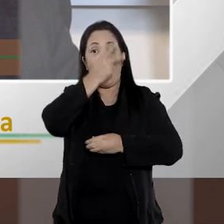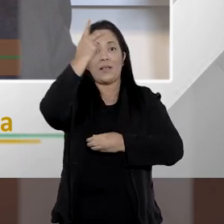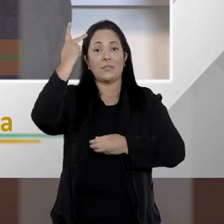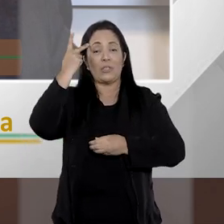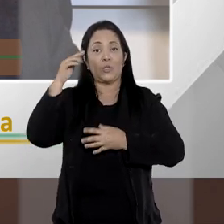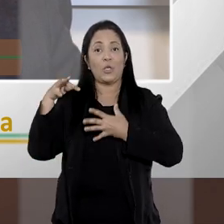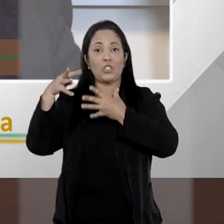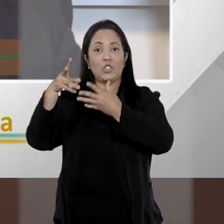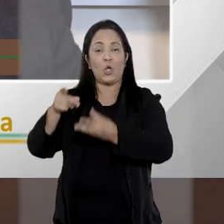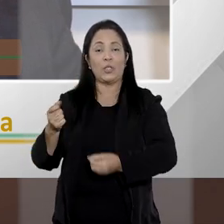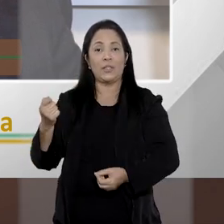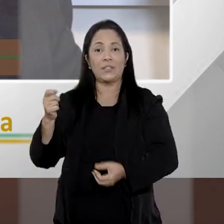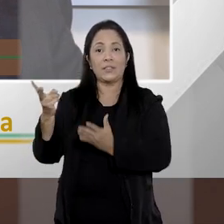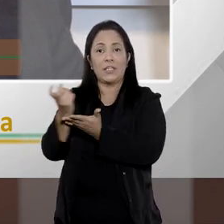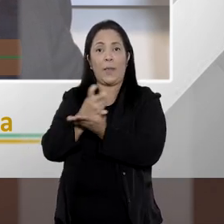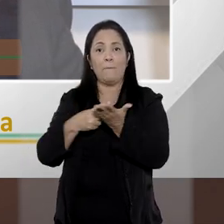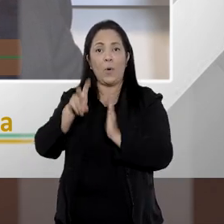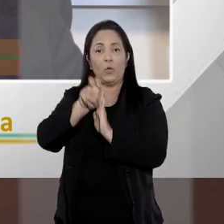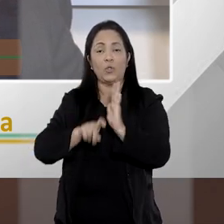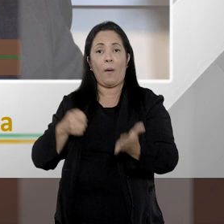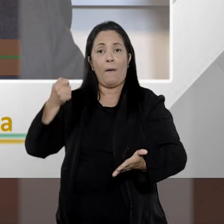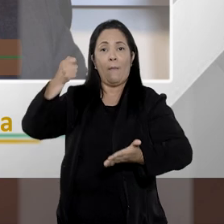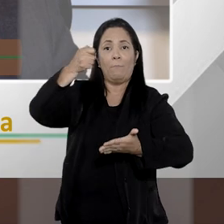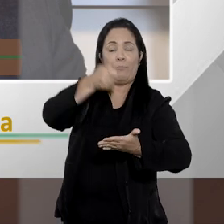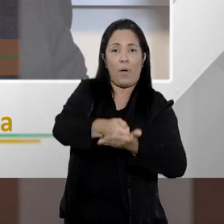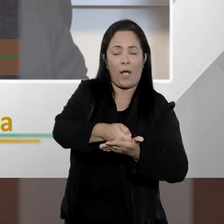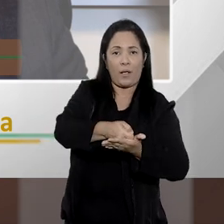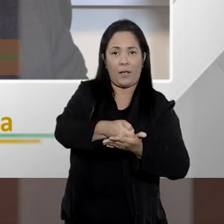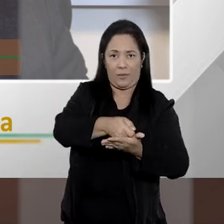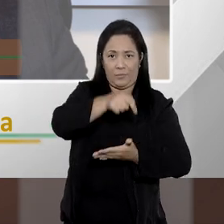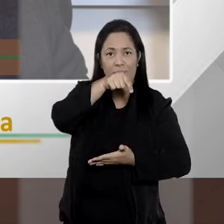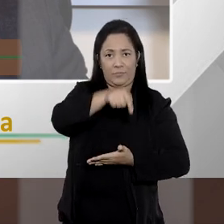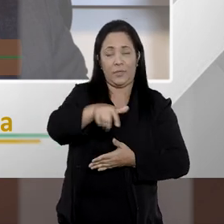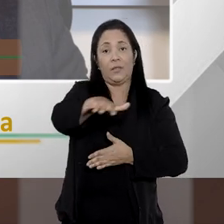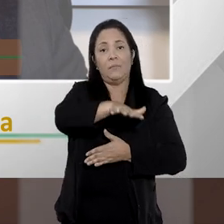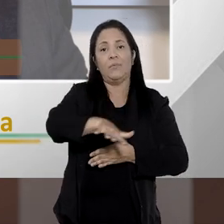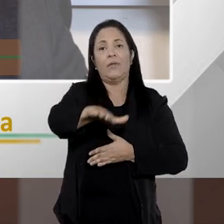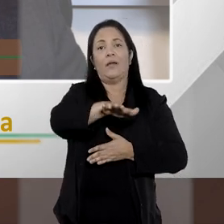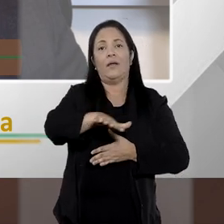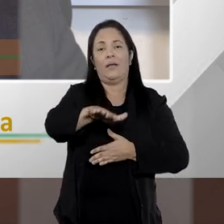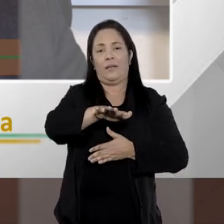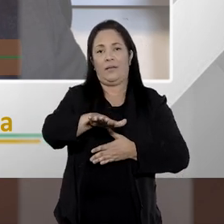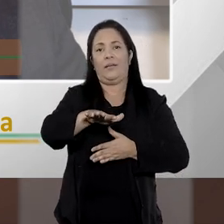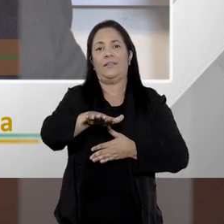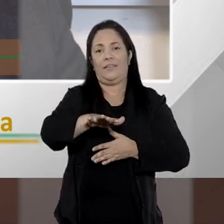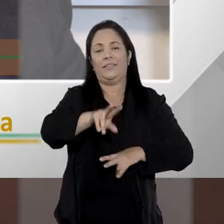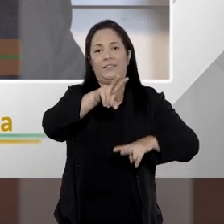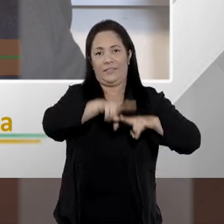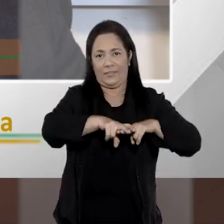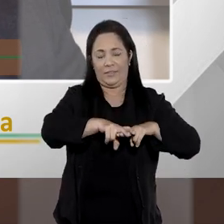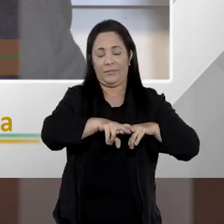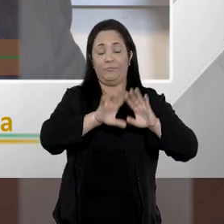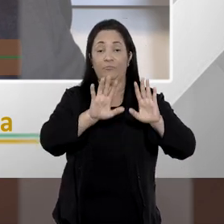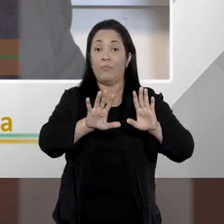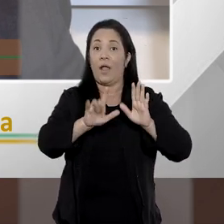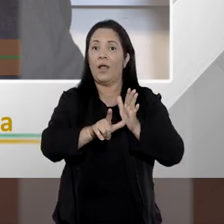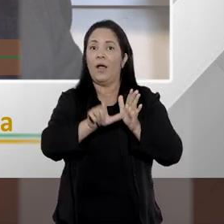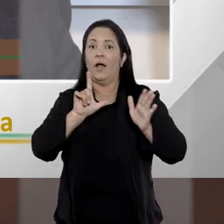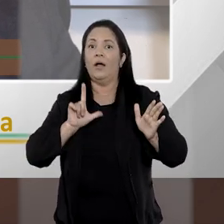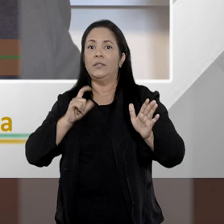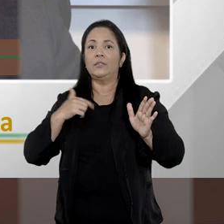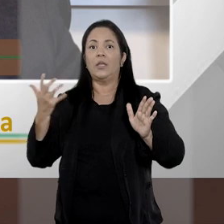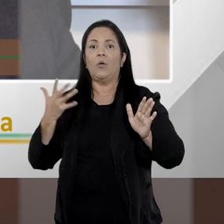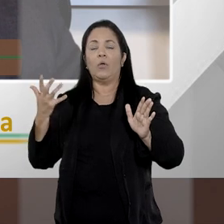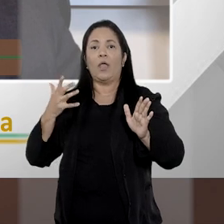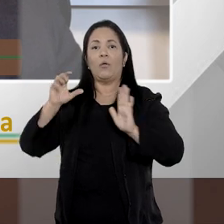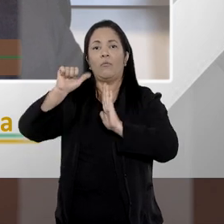ele é custoso para o Estado e é fomentado por meio da cobrança e emprego de tributos. Mas antes de nós analisarmos